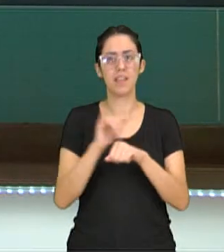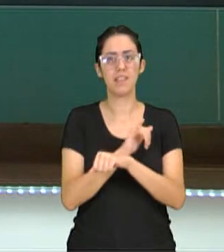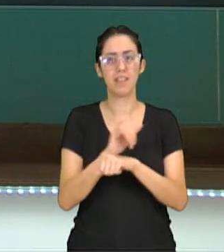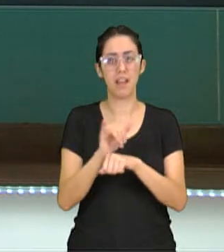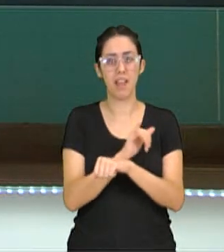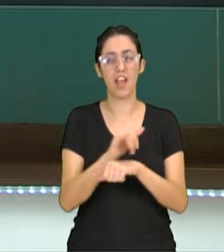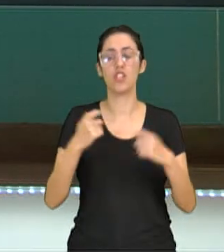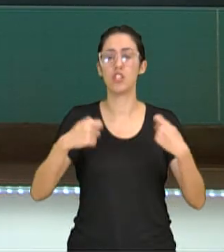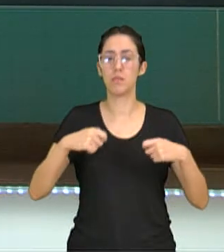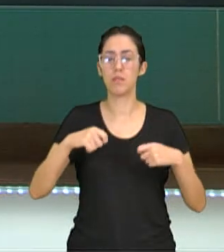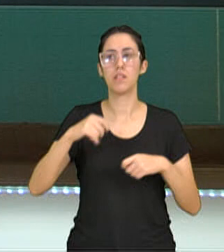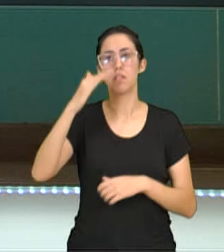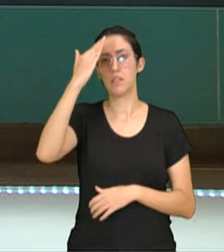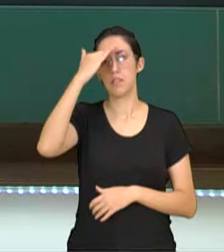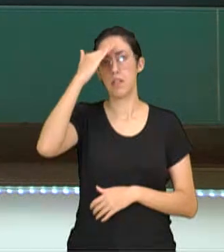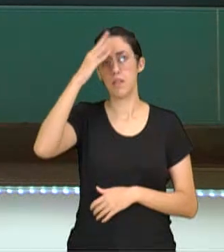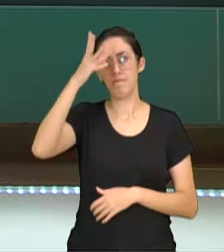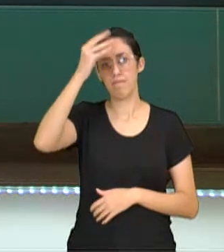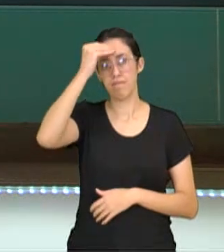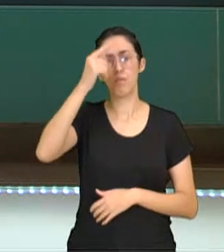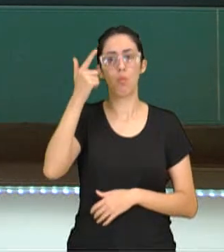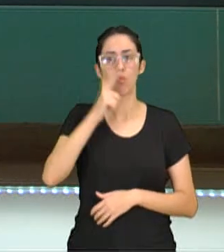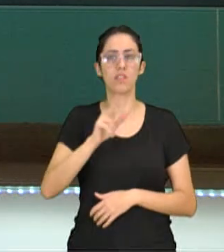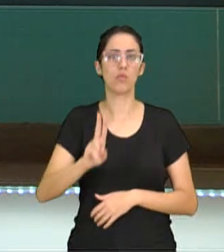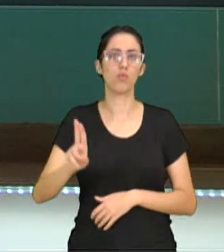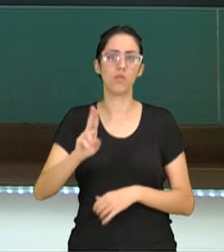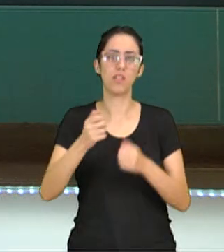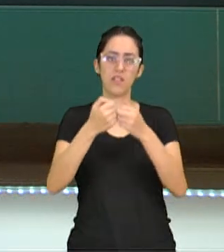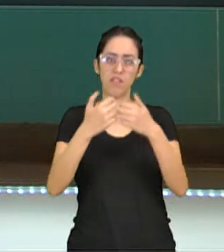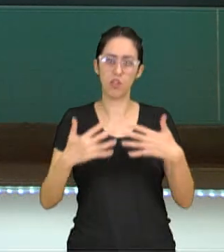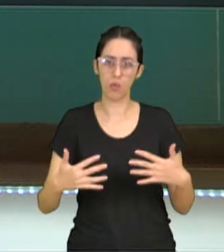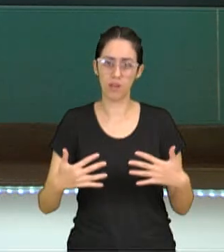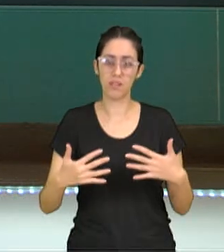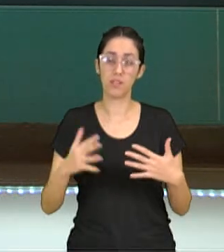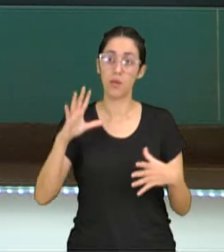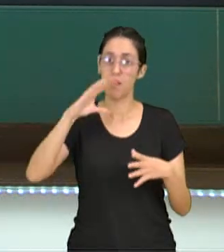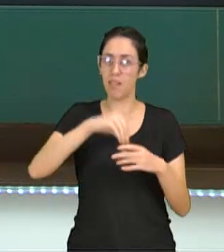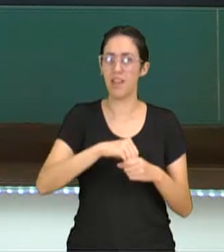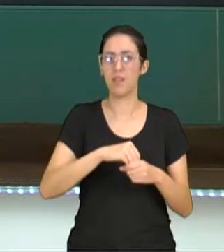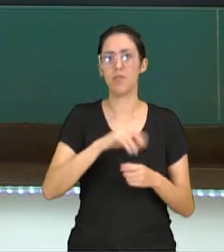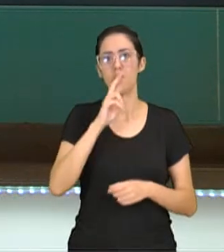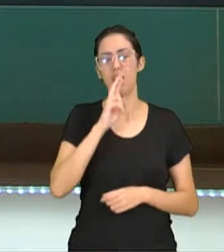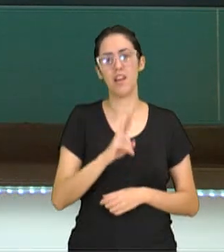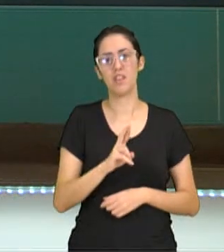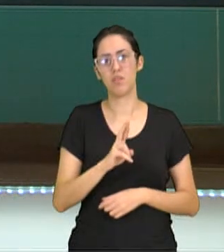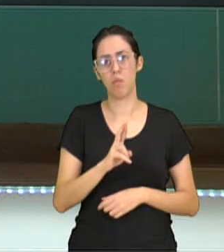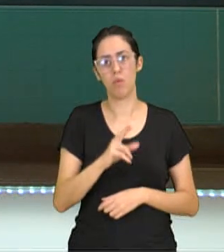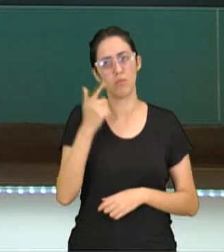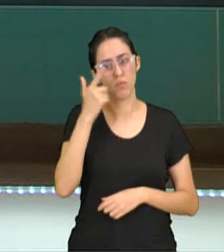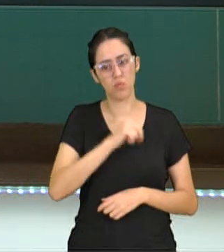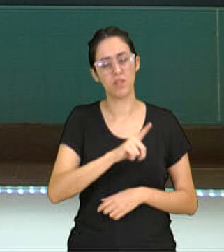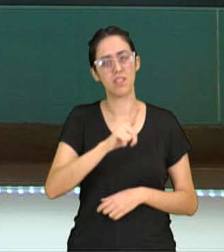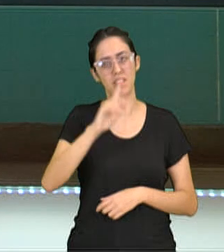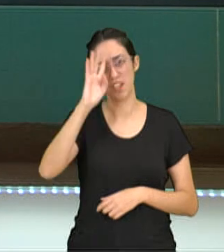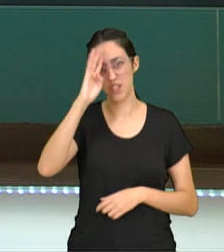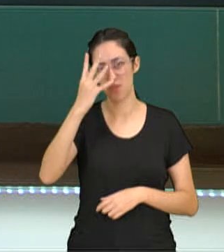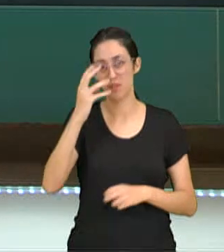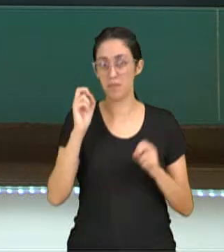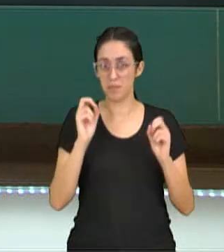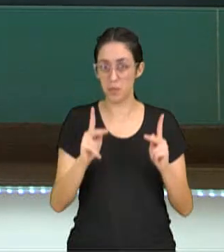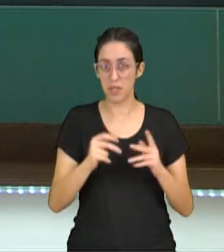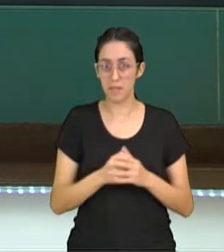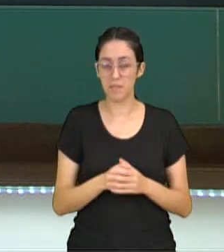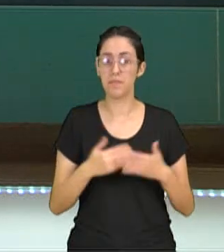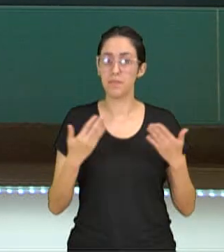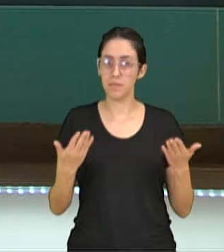tua cabeça para poder usar a fatoração dentro da resolução de problemas, ok? Então,